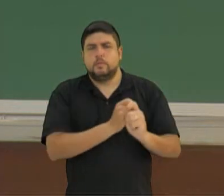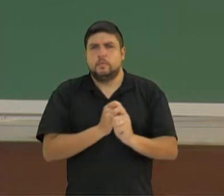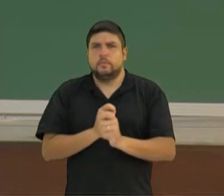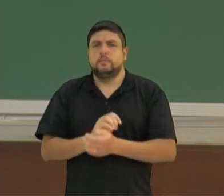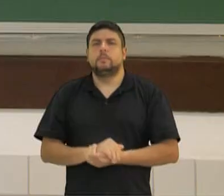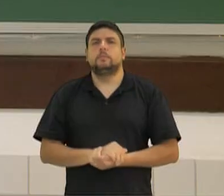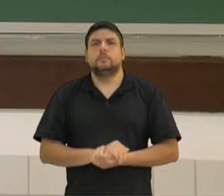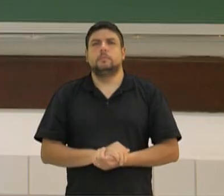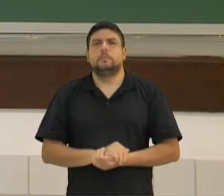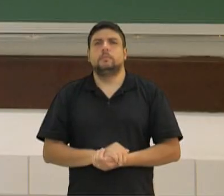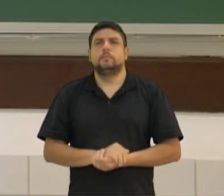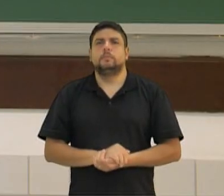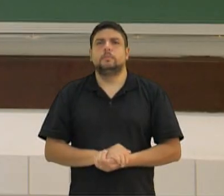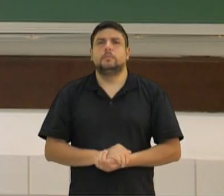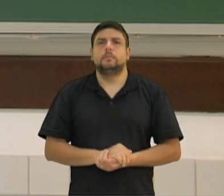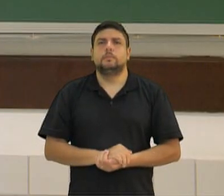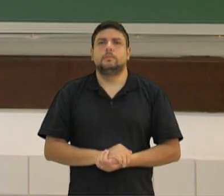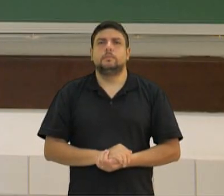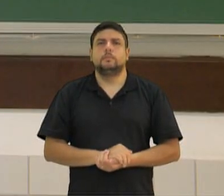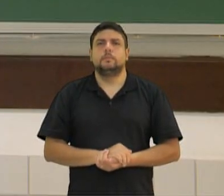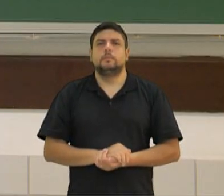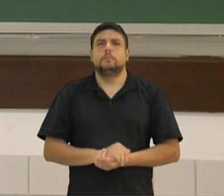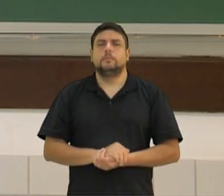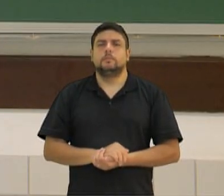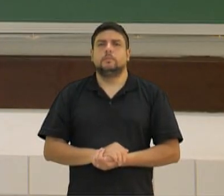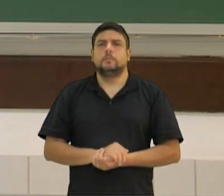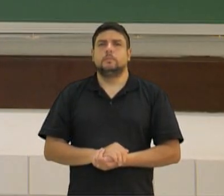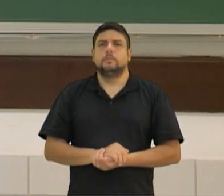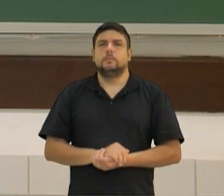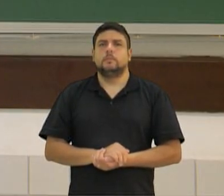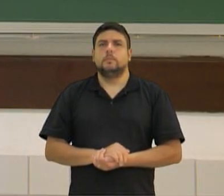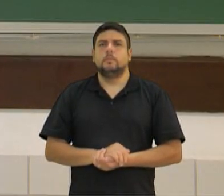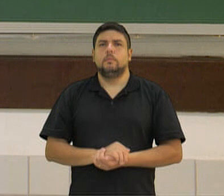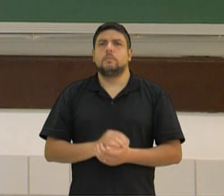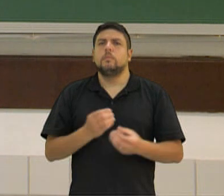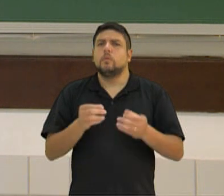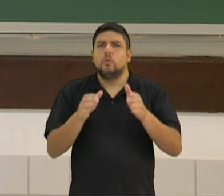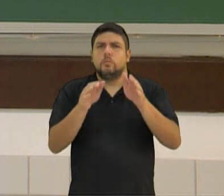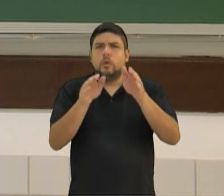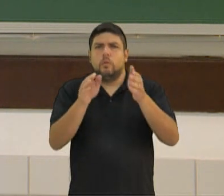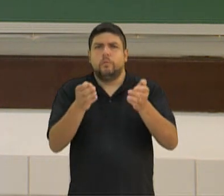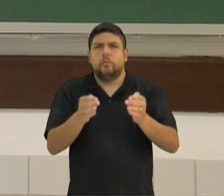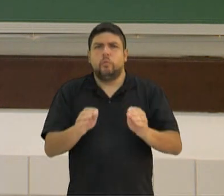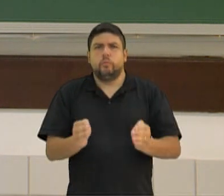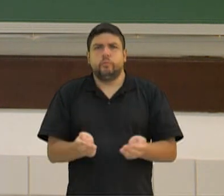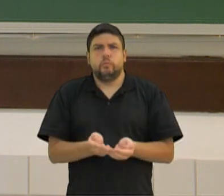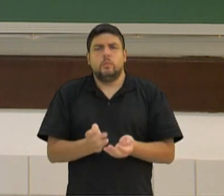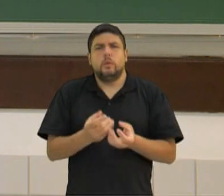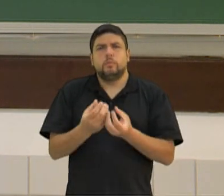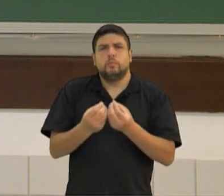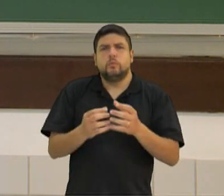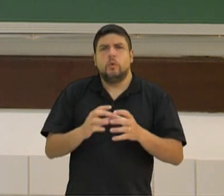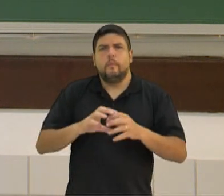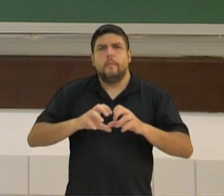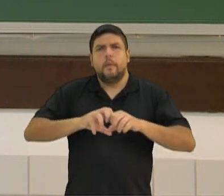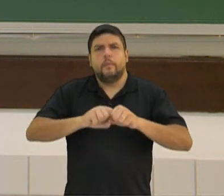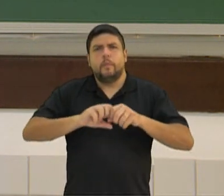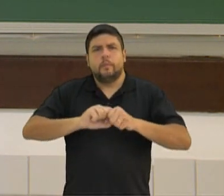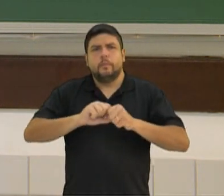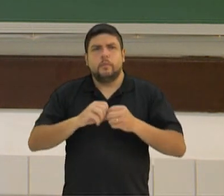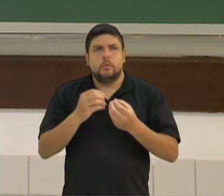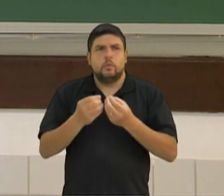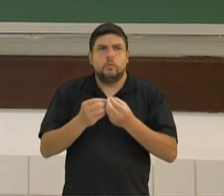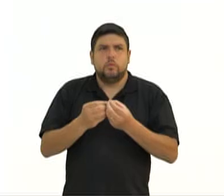aqui, principalmente, tá? A cerâmica, eles são representados por